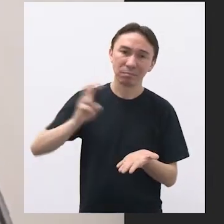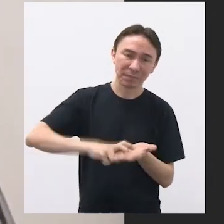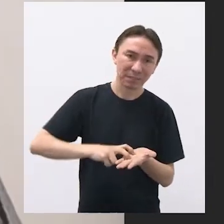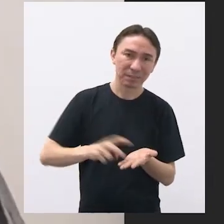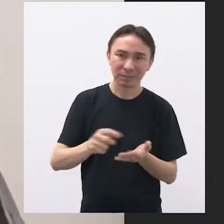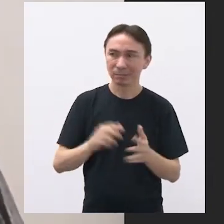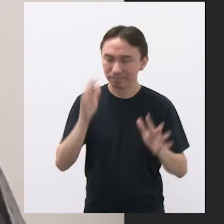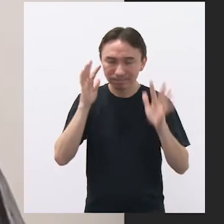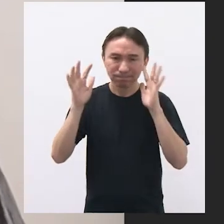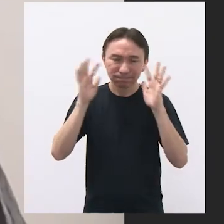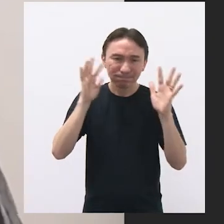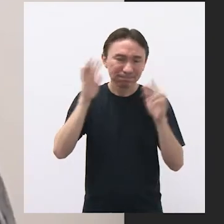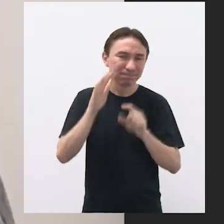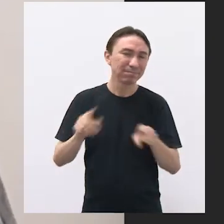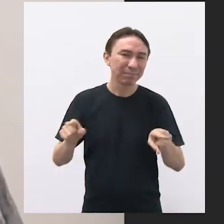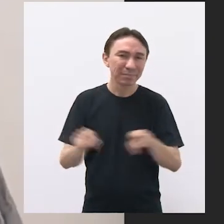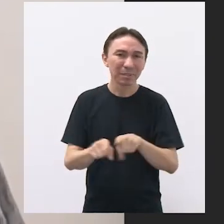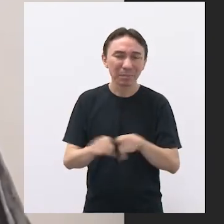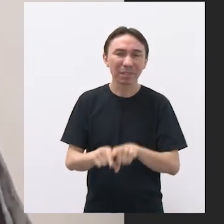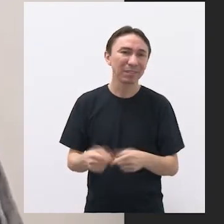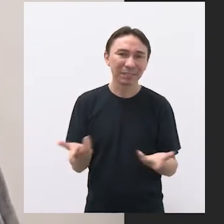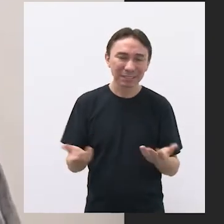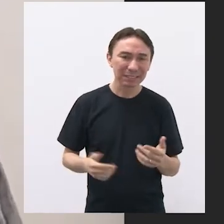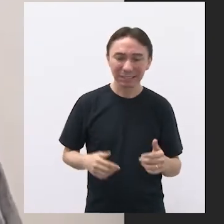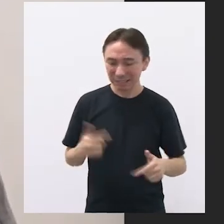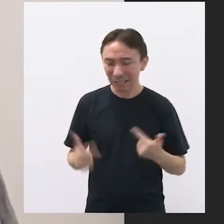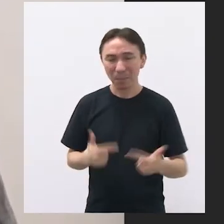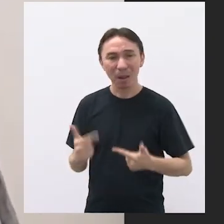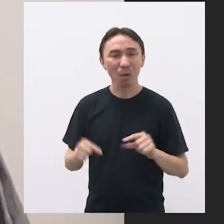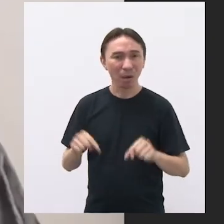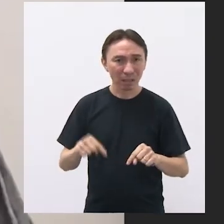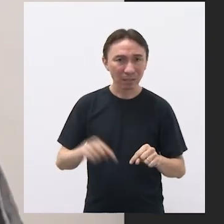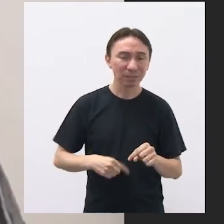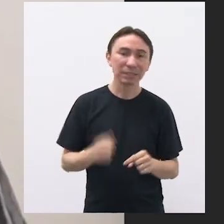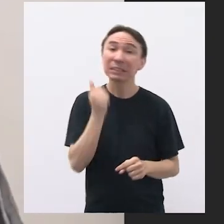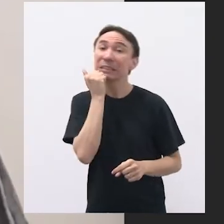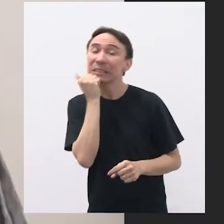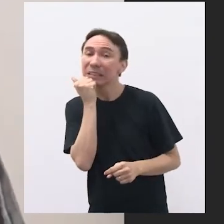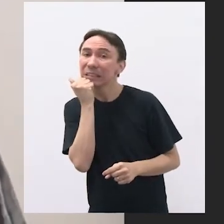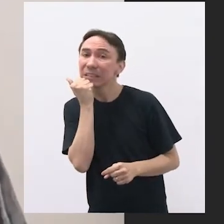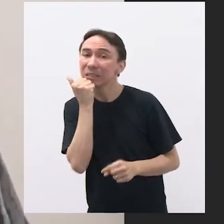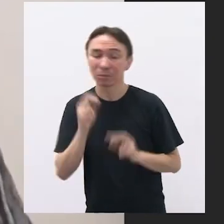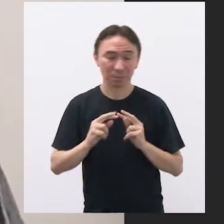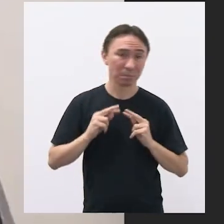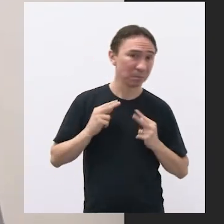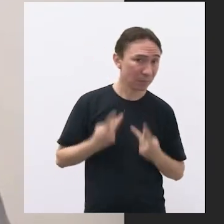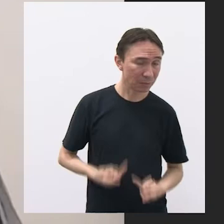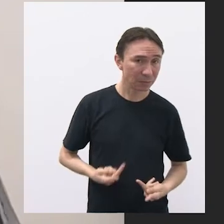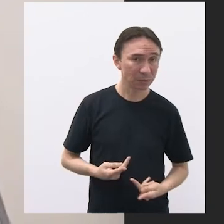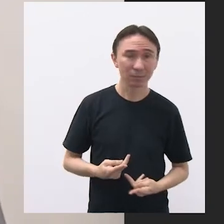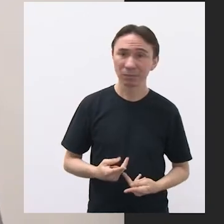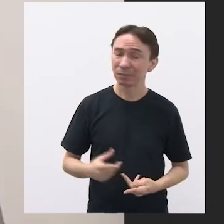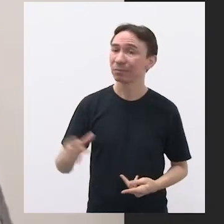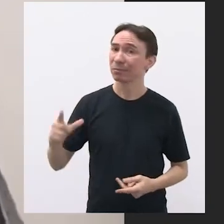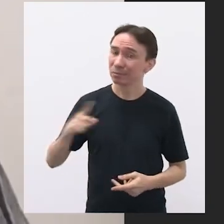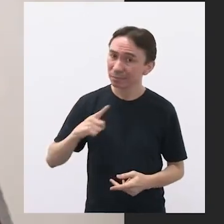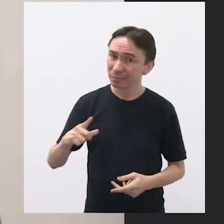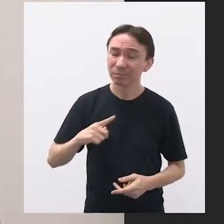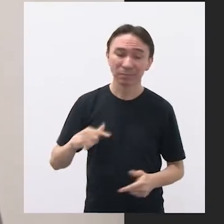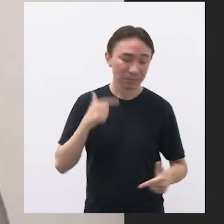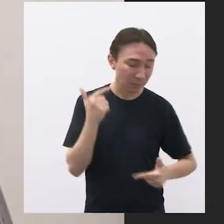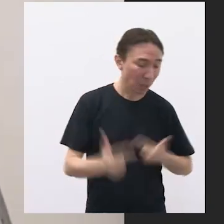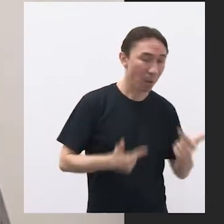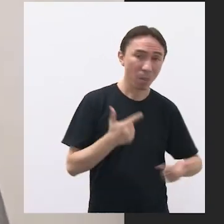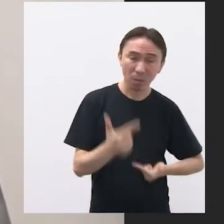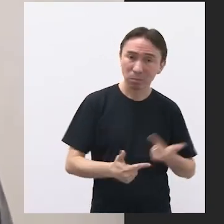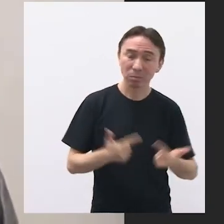aí, principalmente nesse trabalho de ciências humanas, acho que tem muito a ser feito. Acho que tem muito, tanto para que nossos estudantes